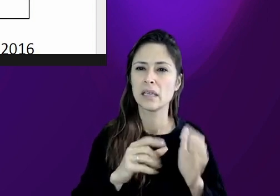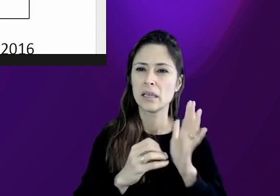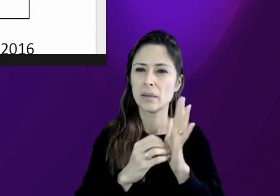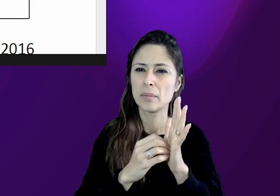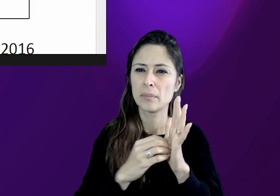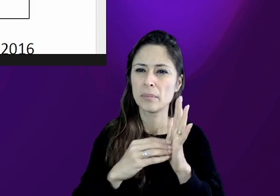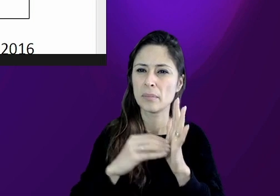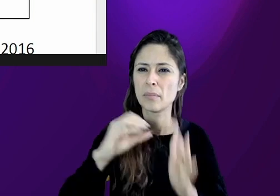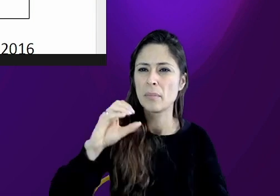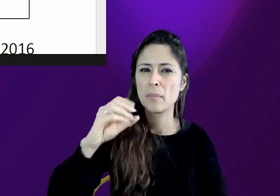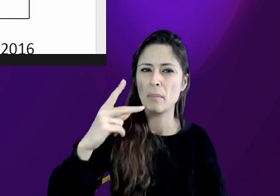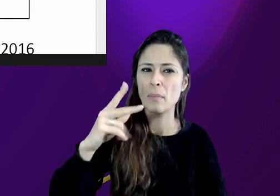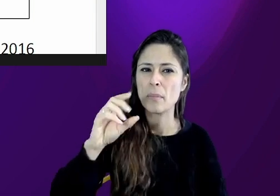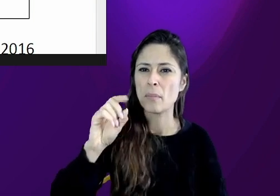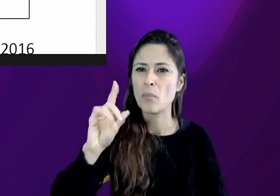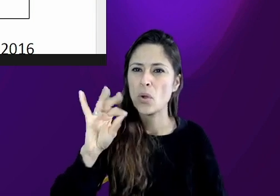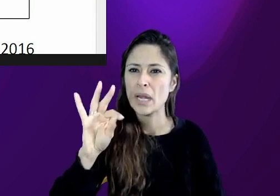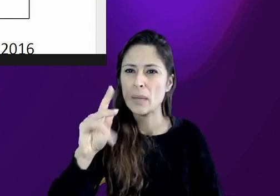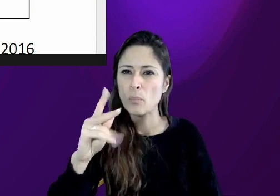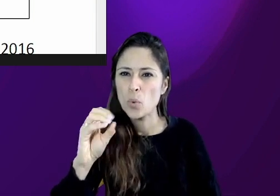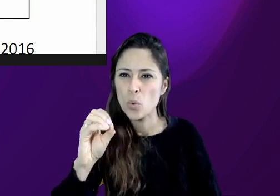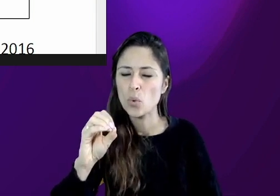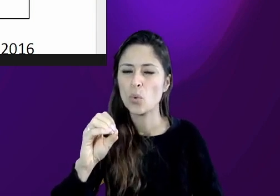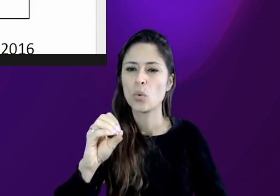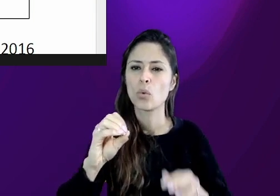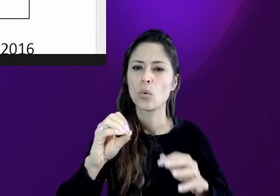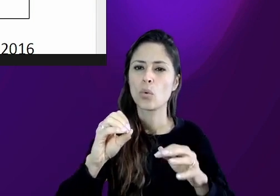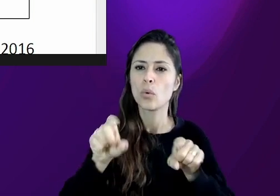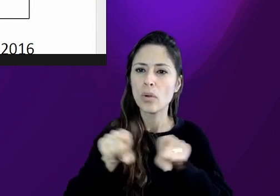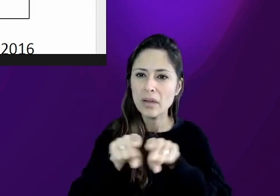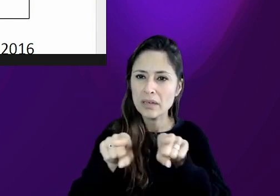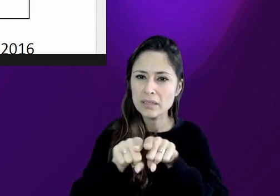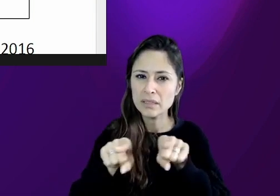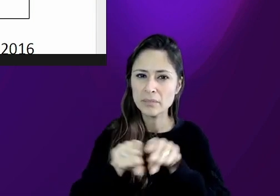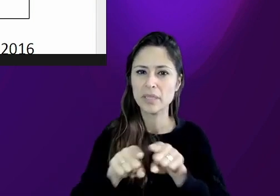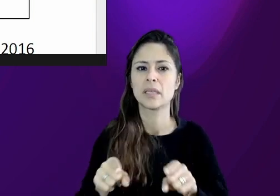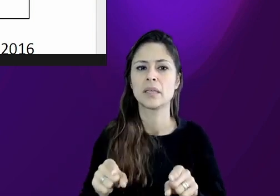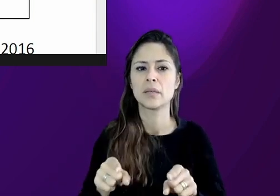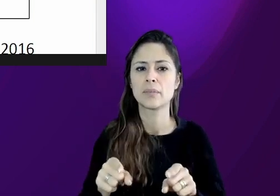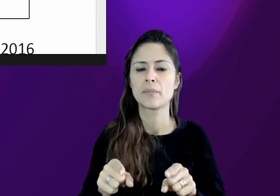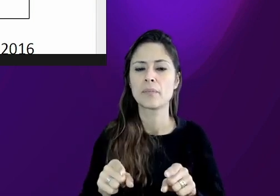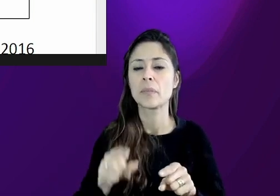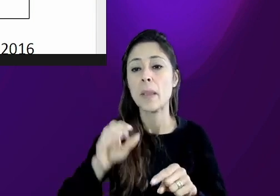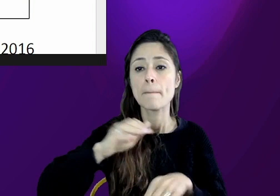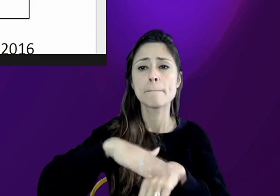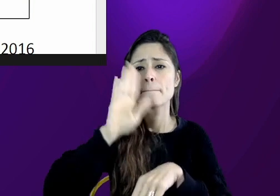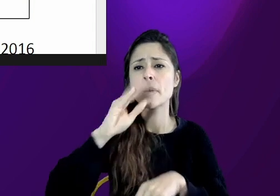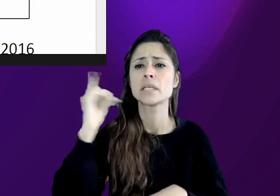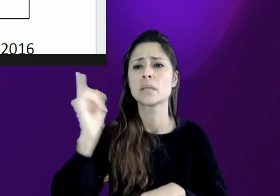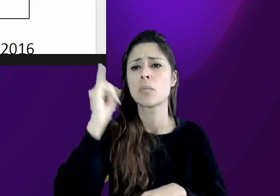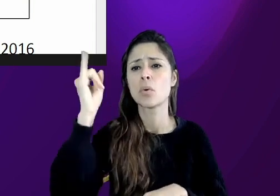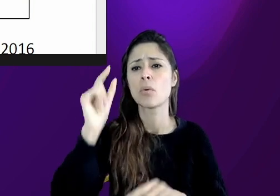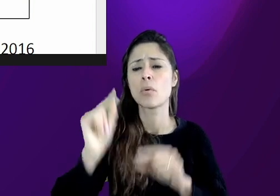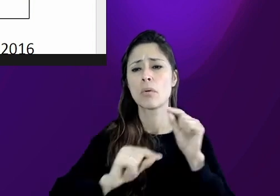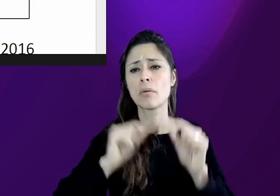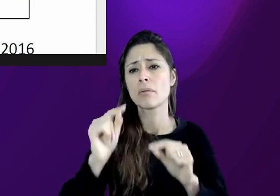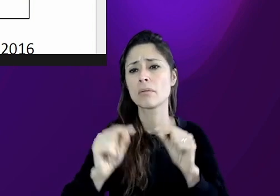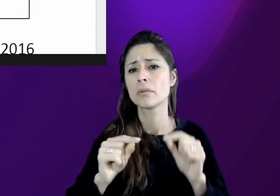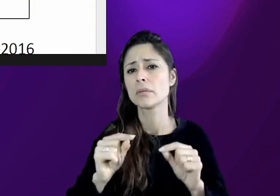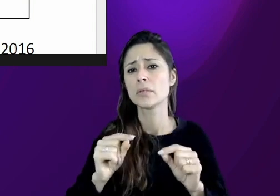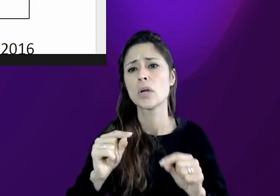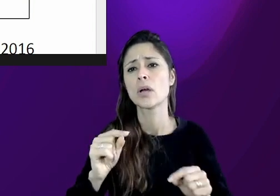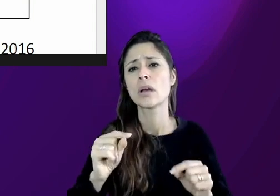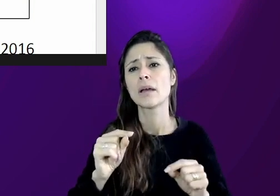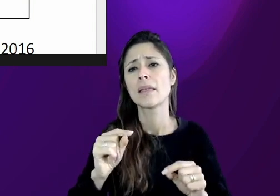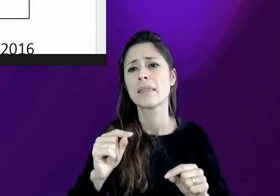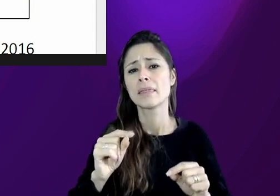com margem livre, a gente tem um ganho para o tratamento neoadjuvante. E o que é mais importante é a gente não tem uma mortalidade aumentada